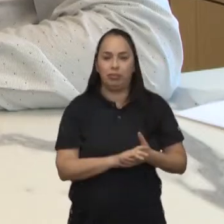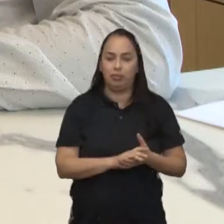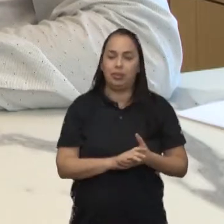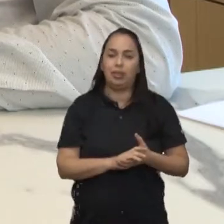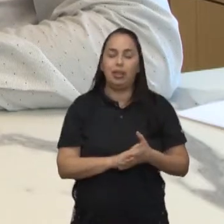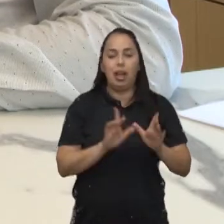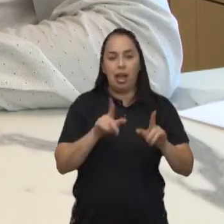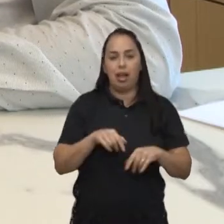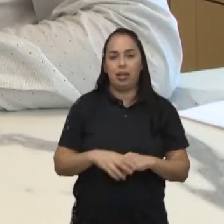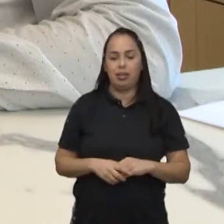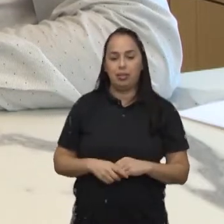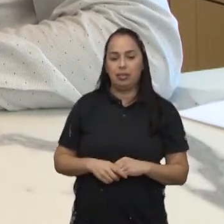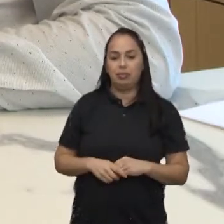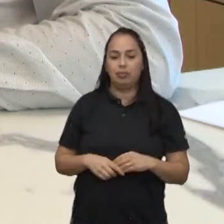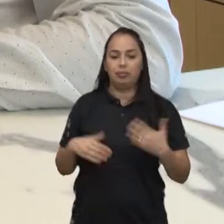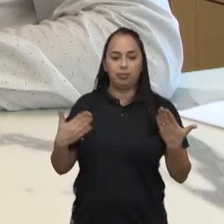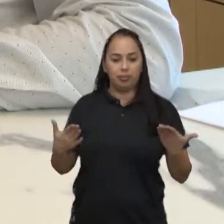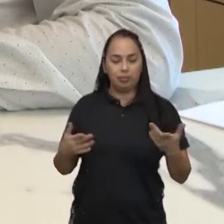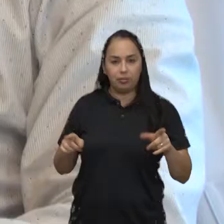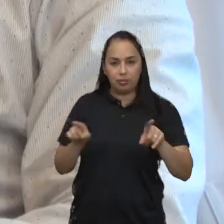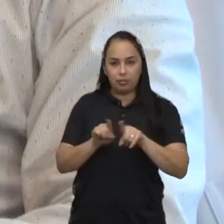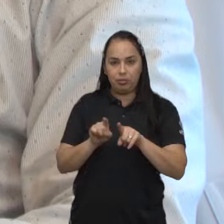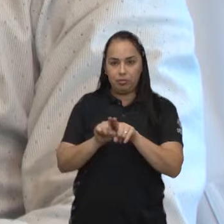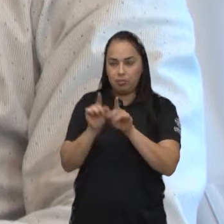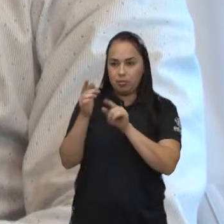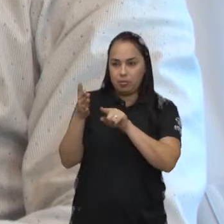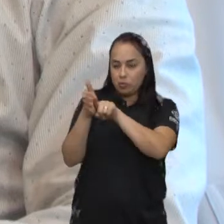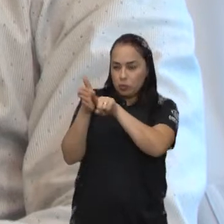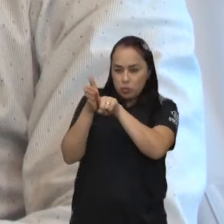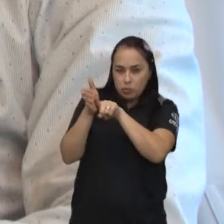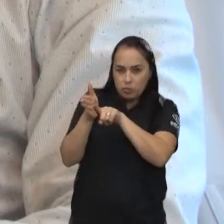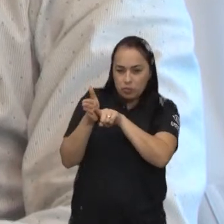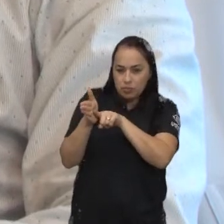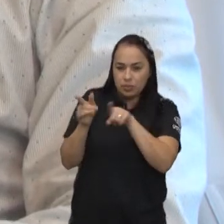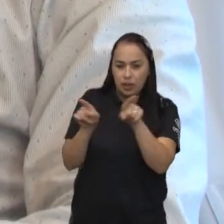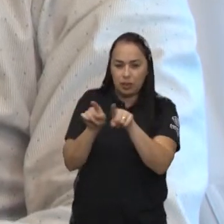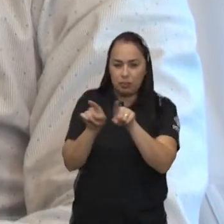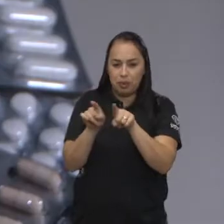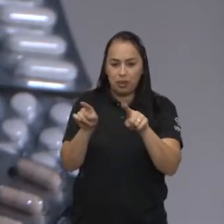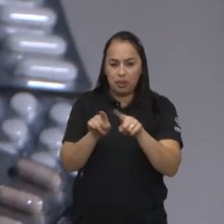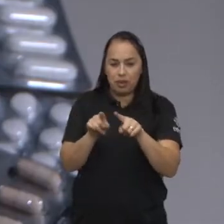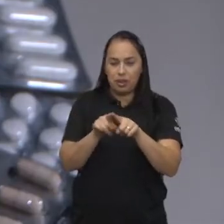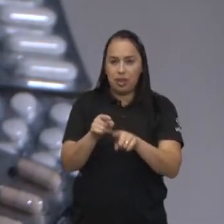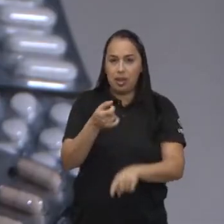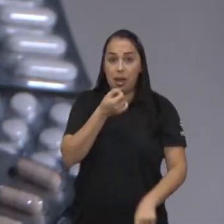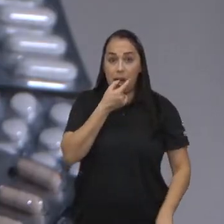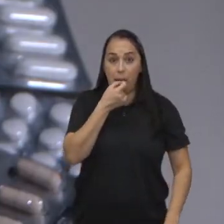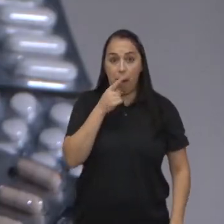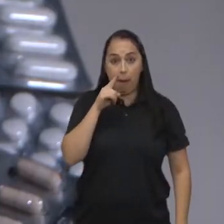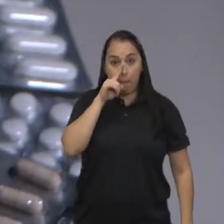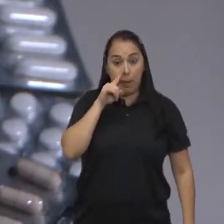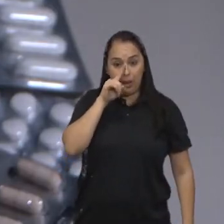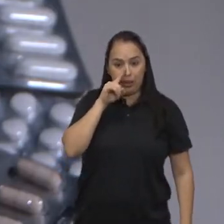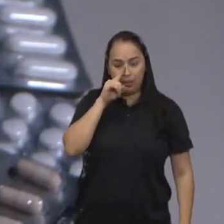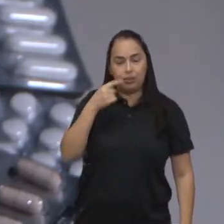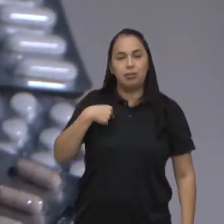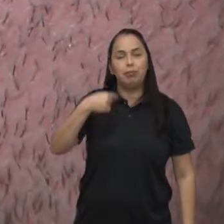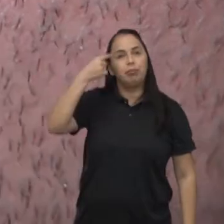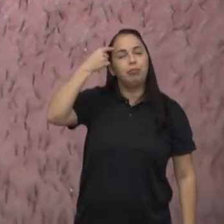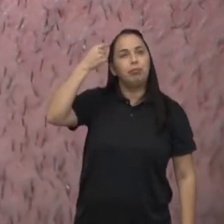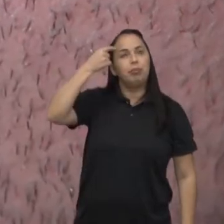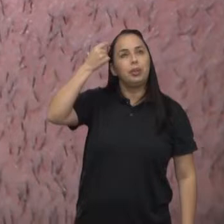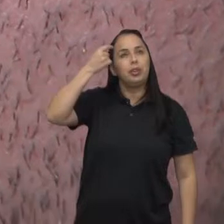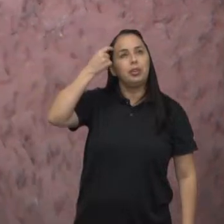indicação cruzada é uma forma de auto medicação também ainda segundo os especialistas o grande risco da auto-medicação